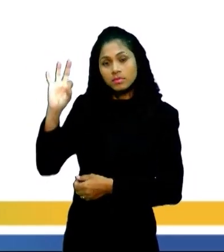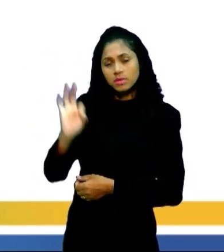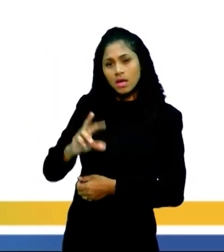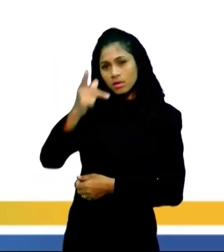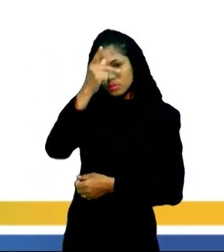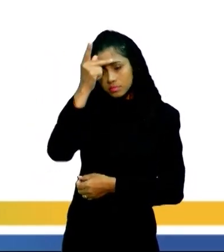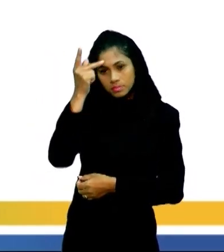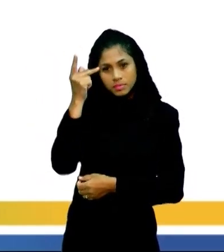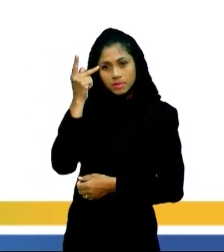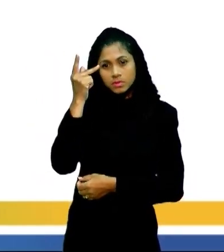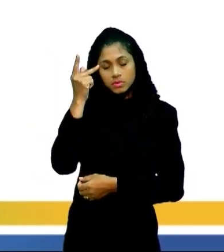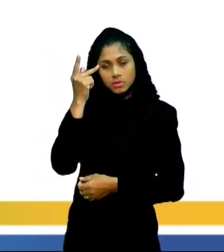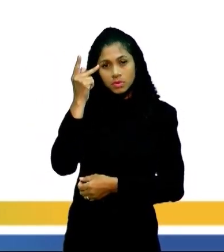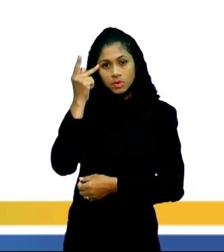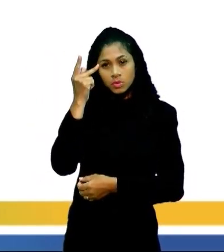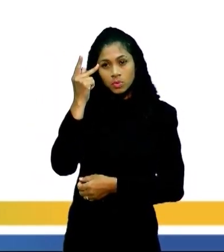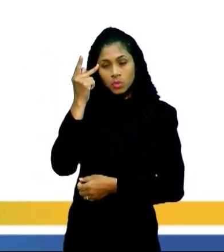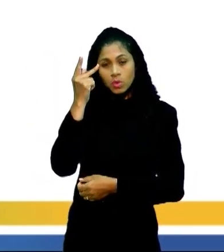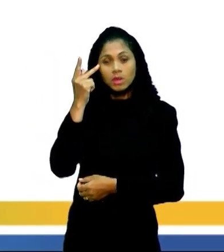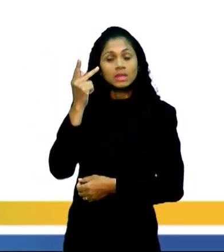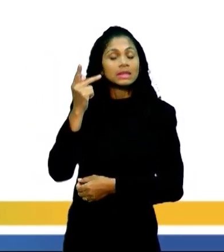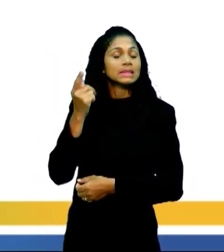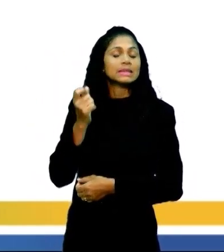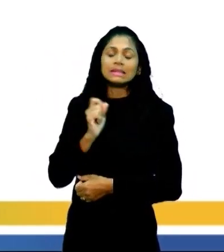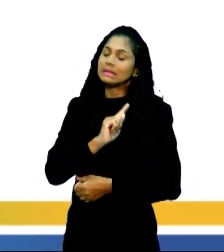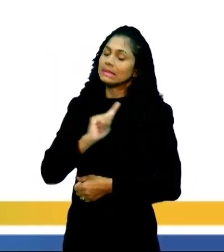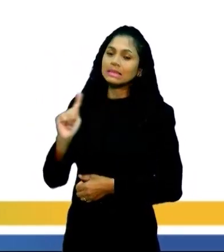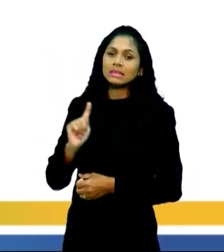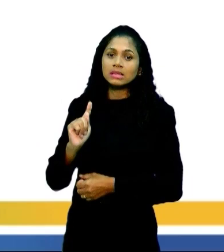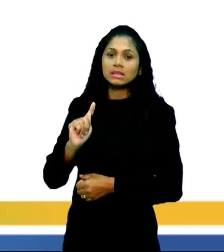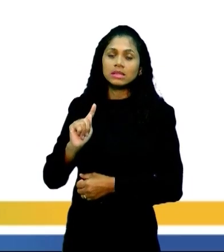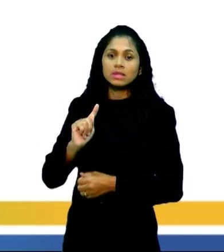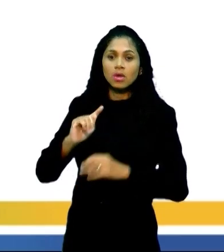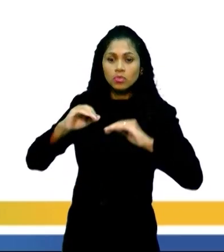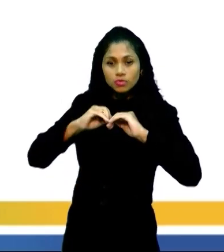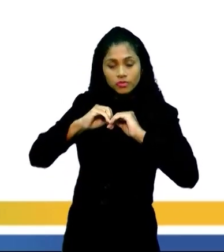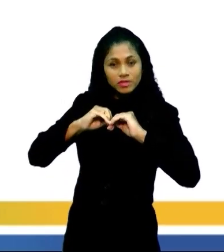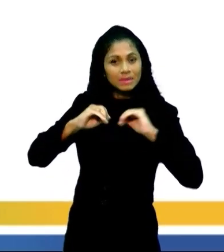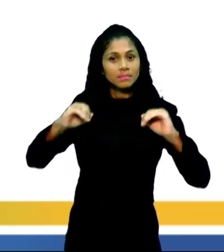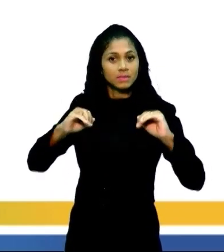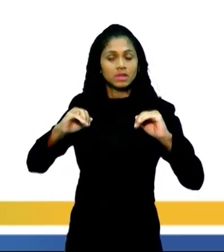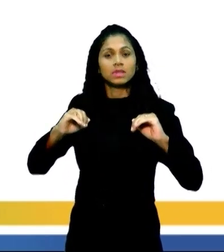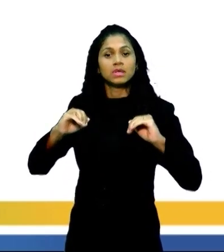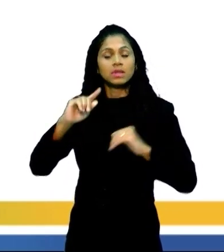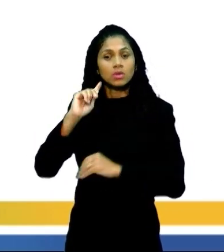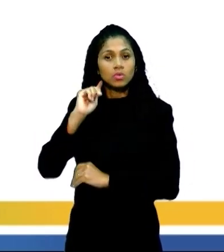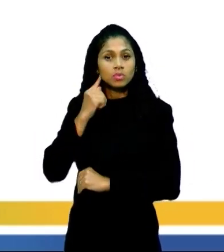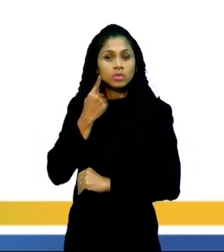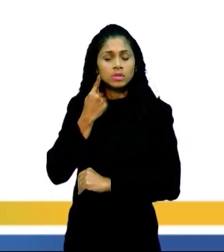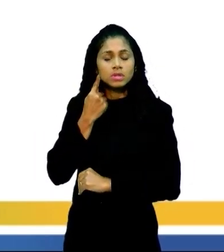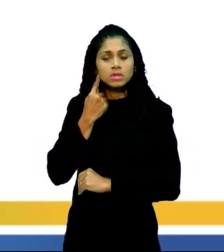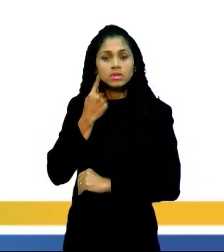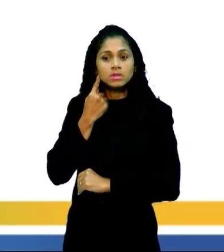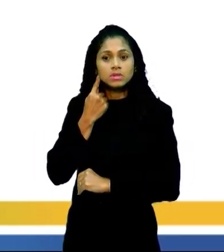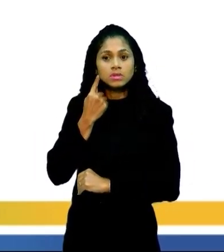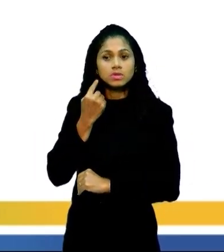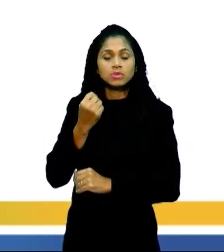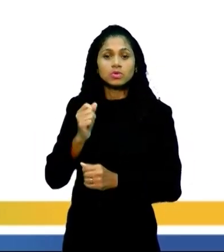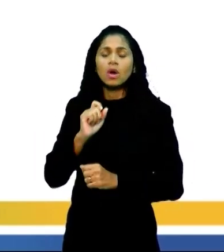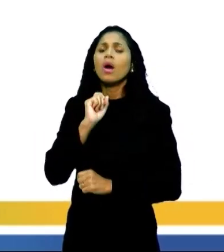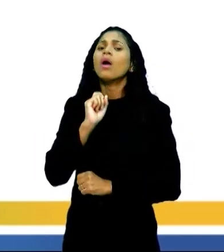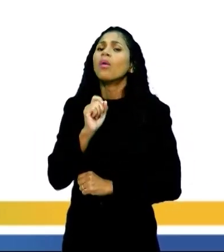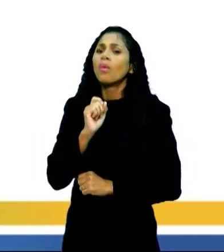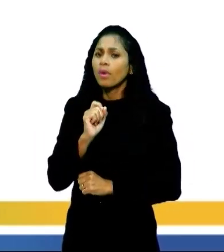não recicla por não saber o que separar é maior que a